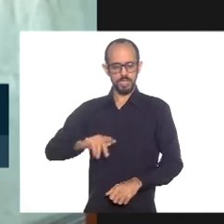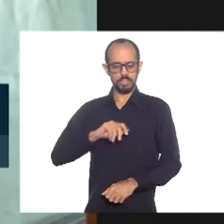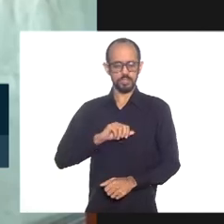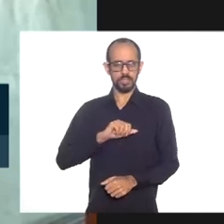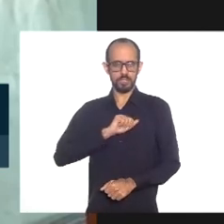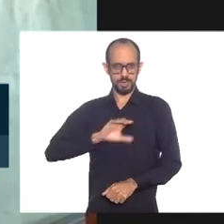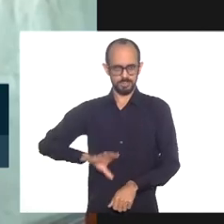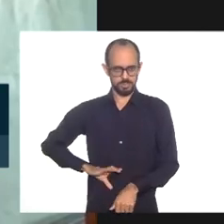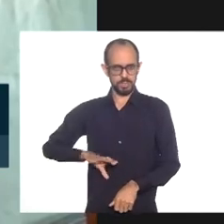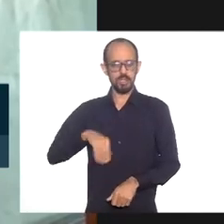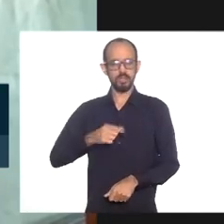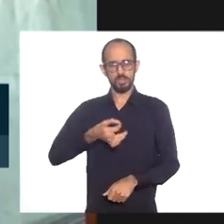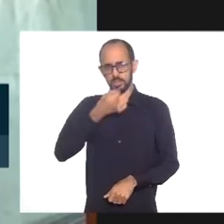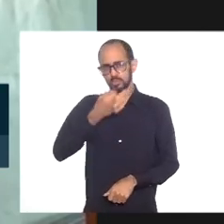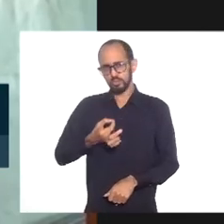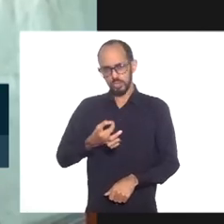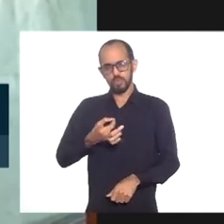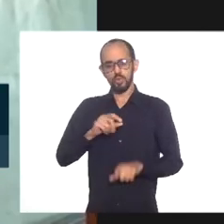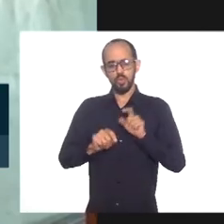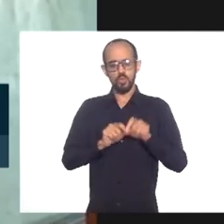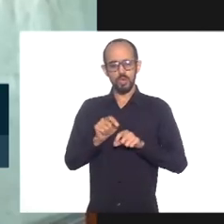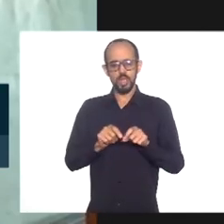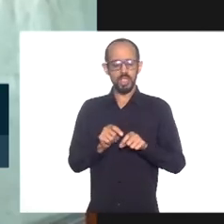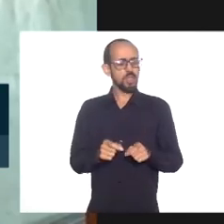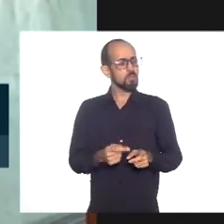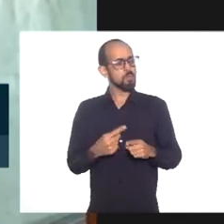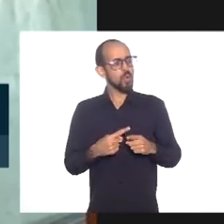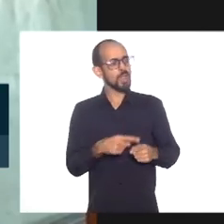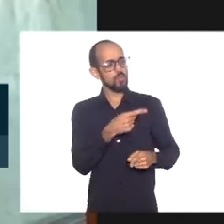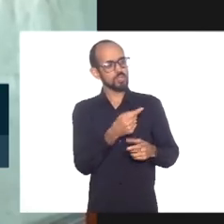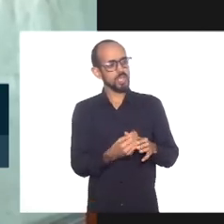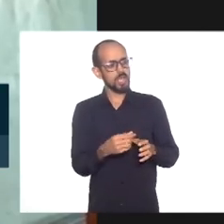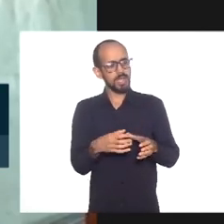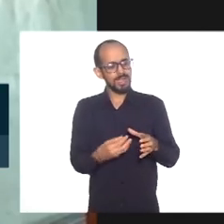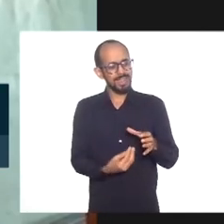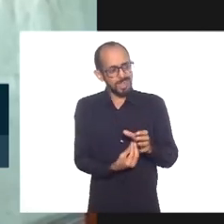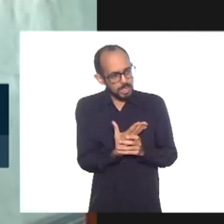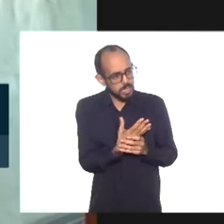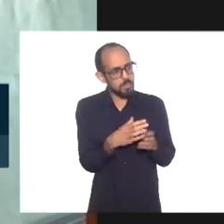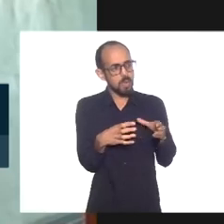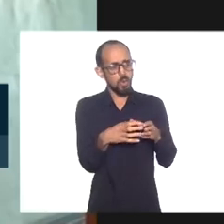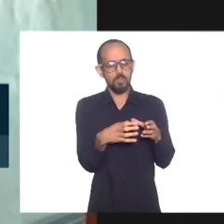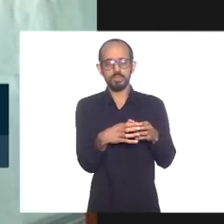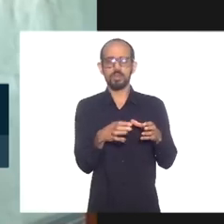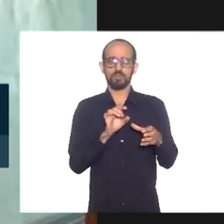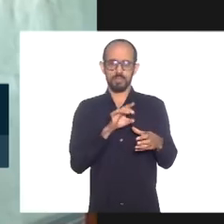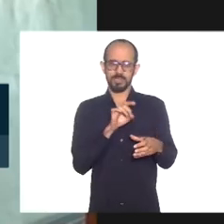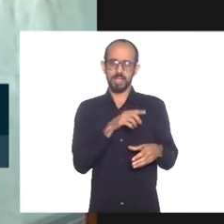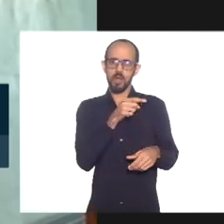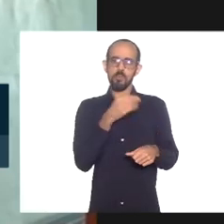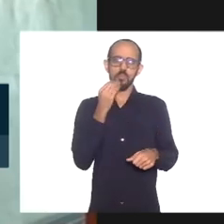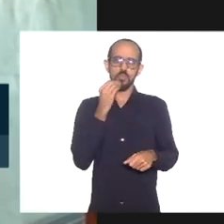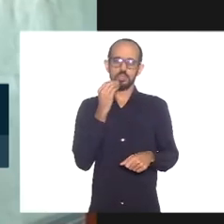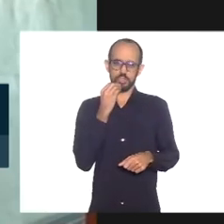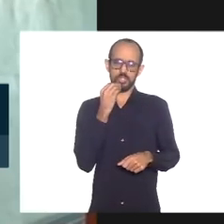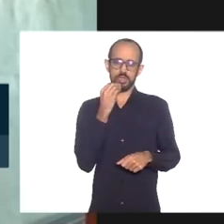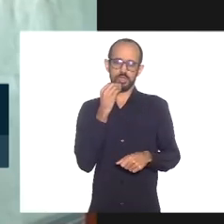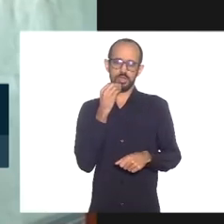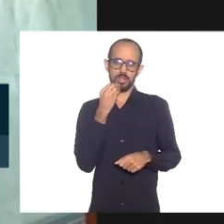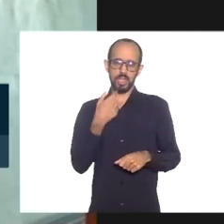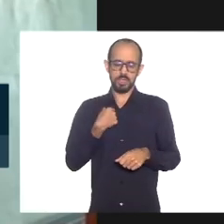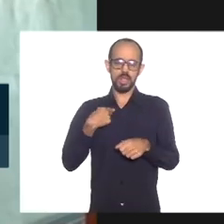ele então sugeriu, Célia, por que você não cria uma comissão especial? E assim eu fiz,